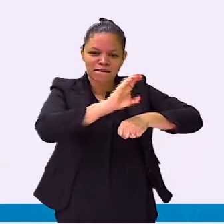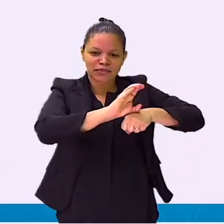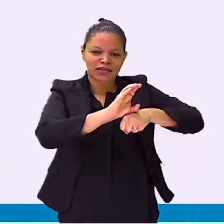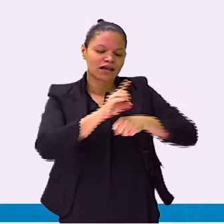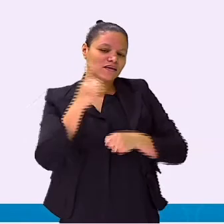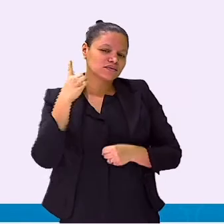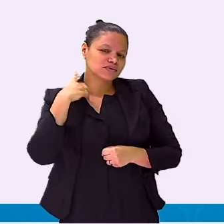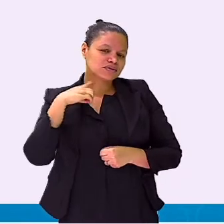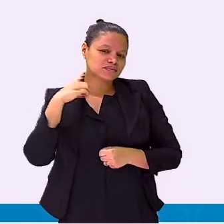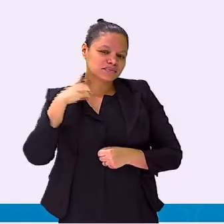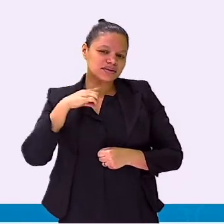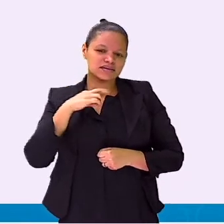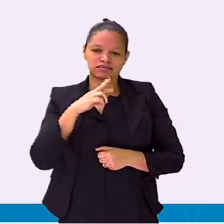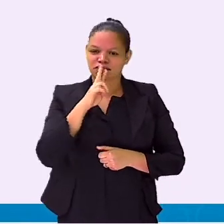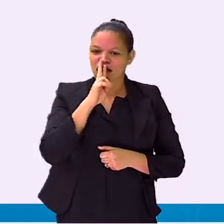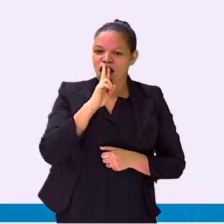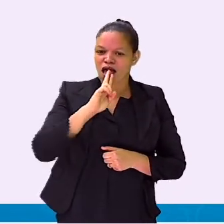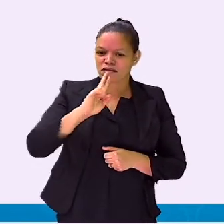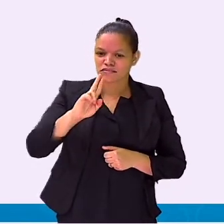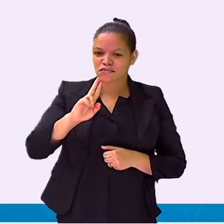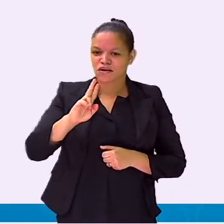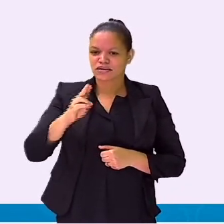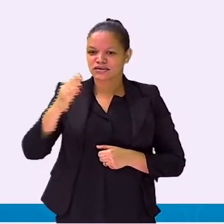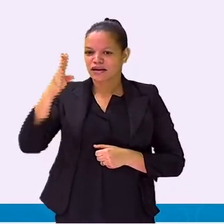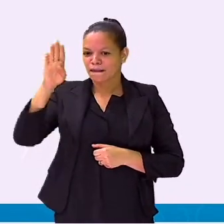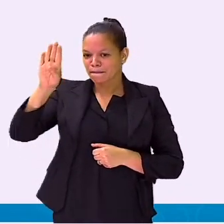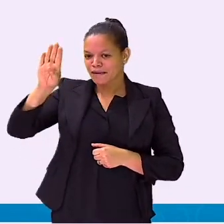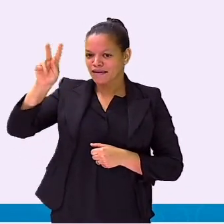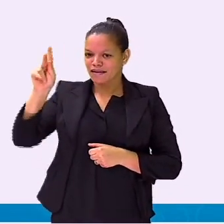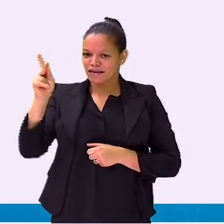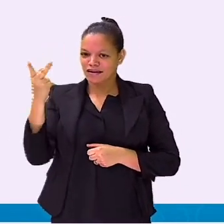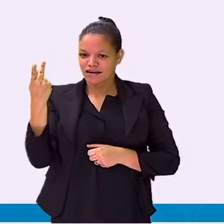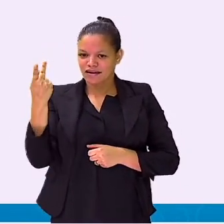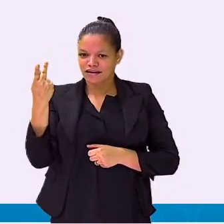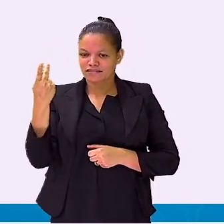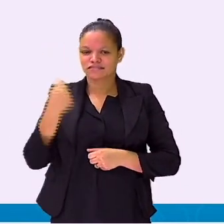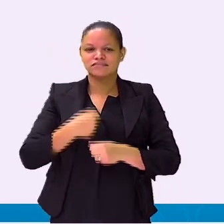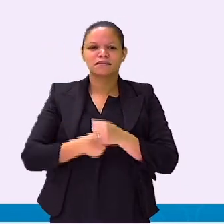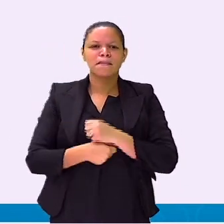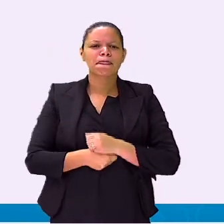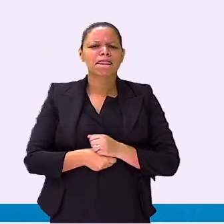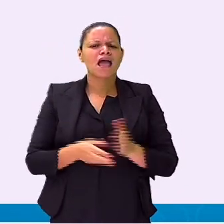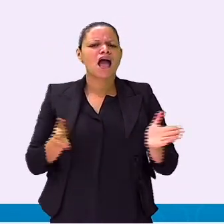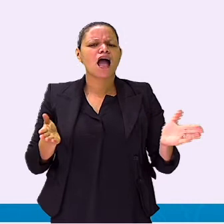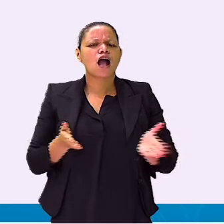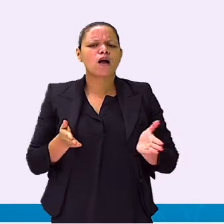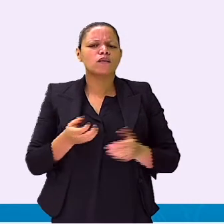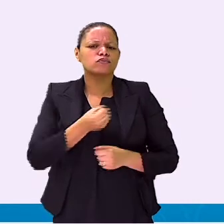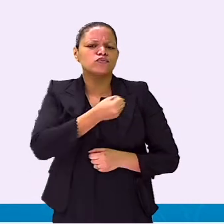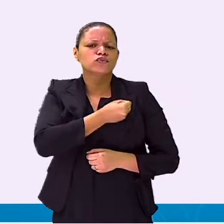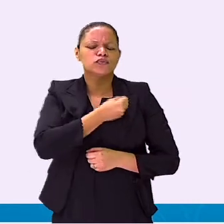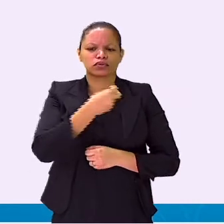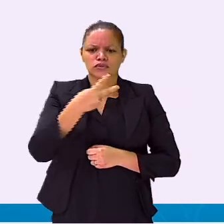De acordo com o texto, o que é mineiridade? Nós lemos, falamos muito sobre